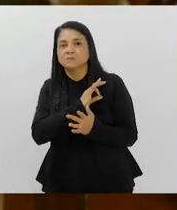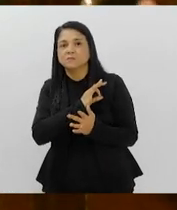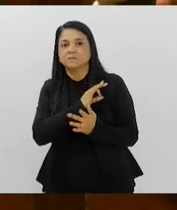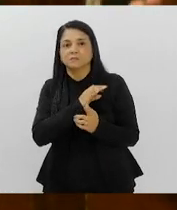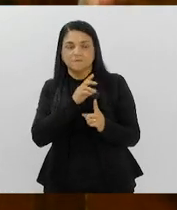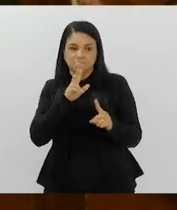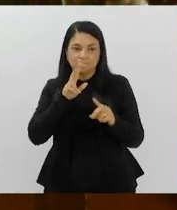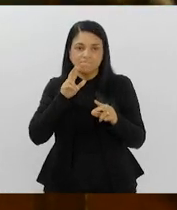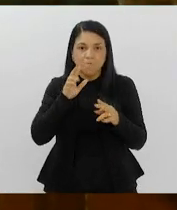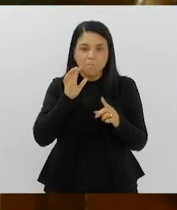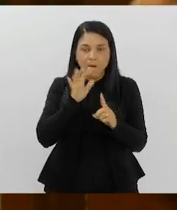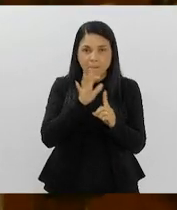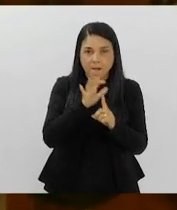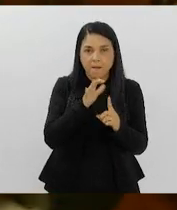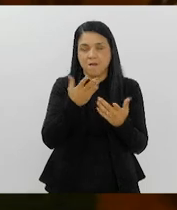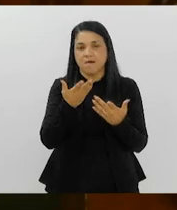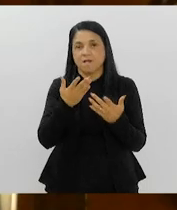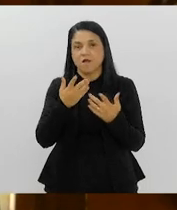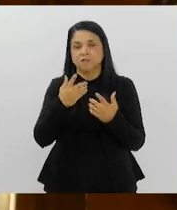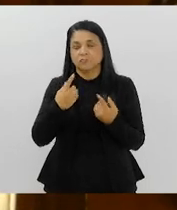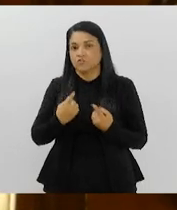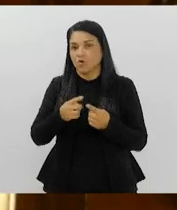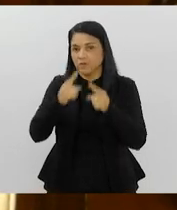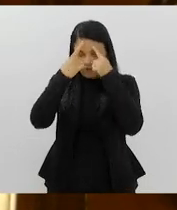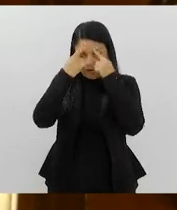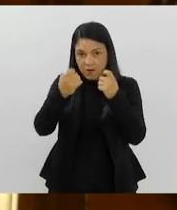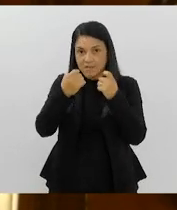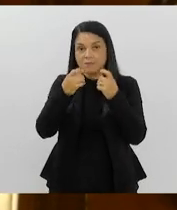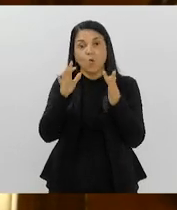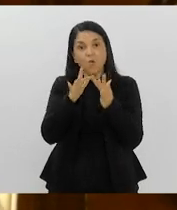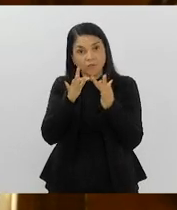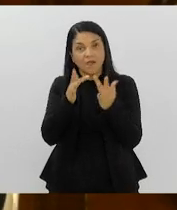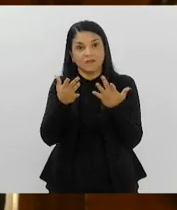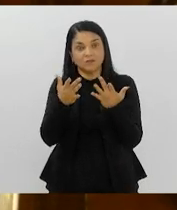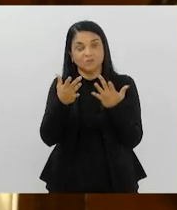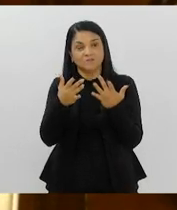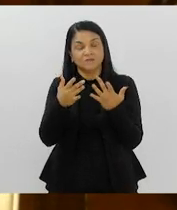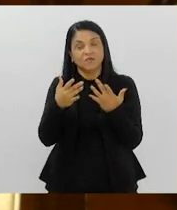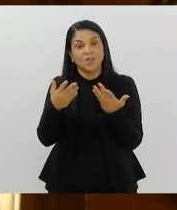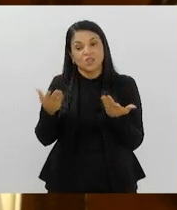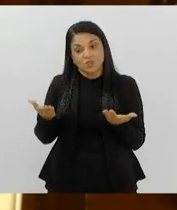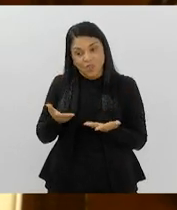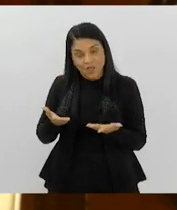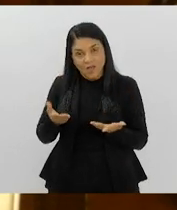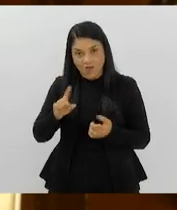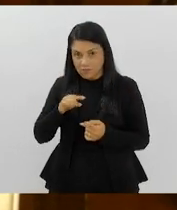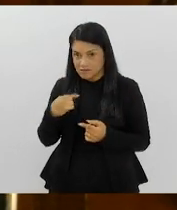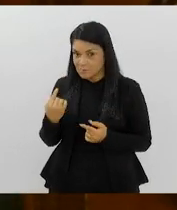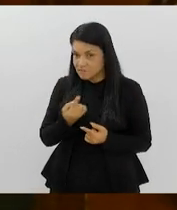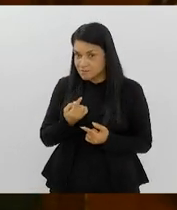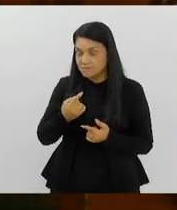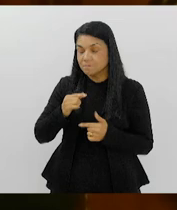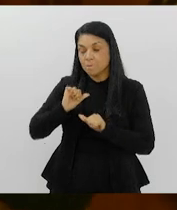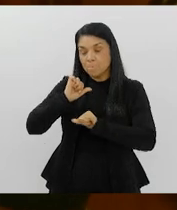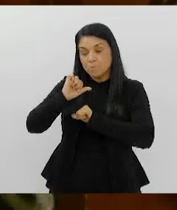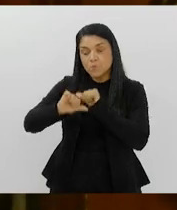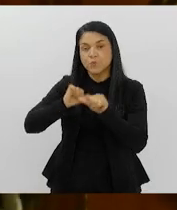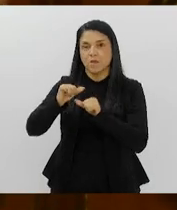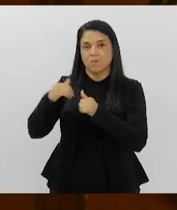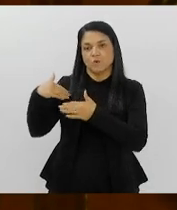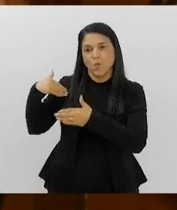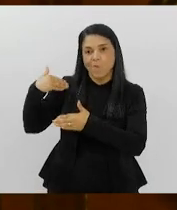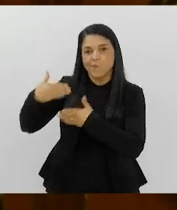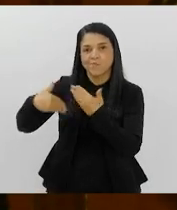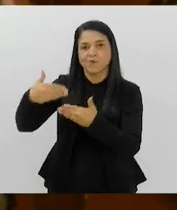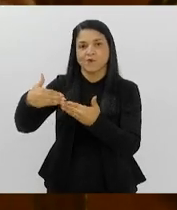de combate à violência. Porém, nós estamos construindo algo e mudando isso. Então, o projeto de segurança na escola, ele leva